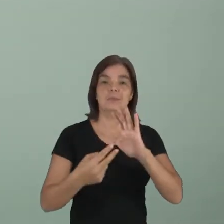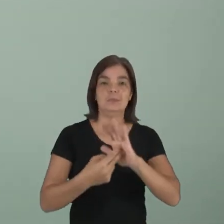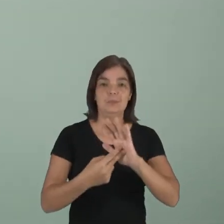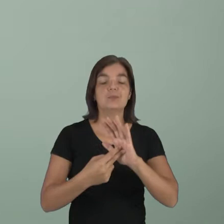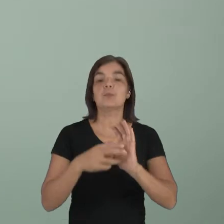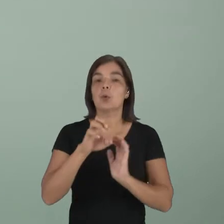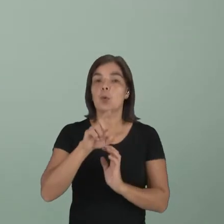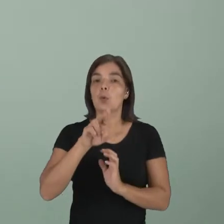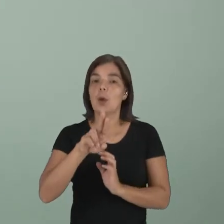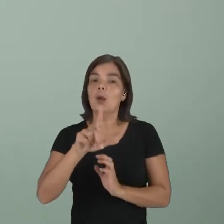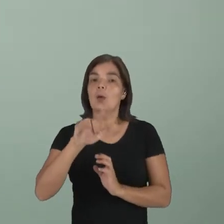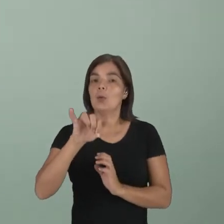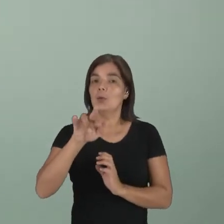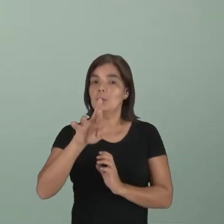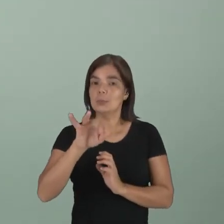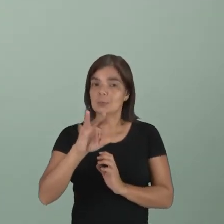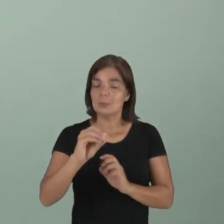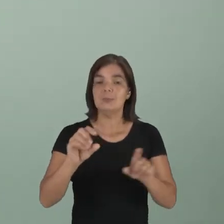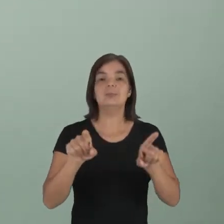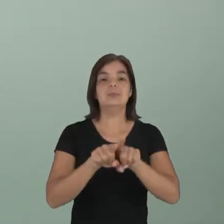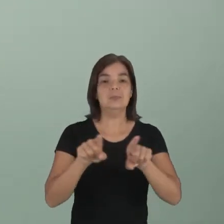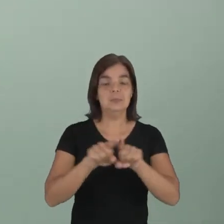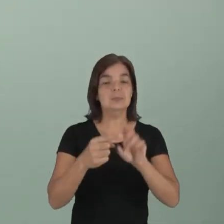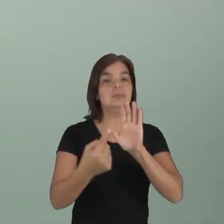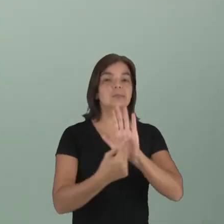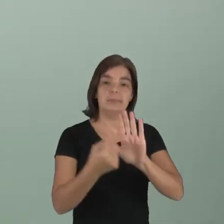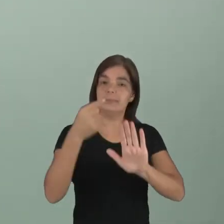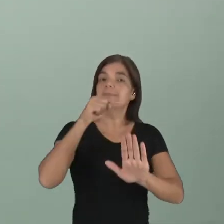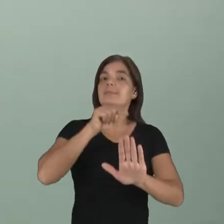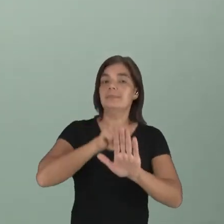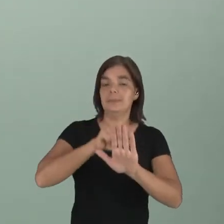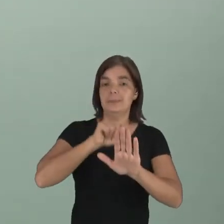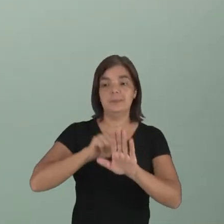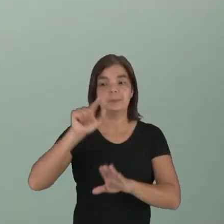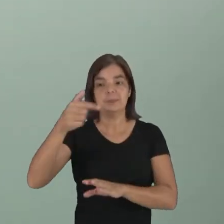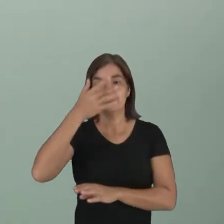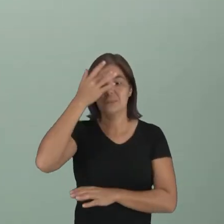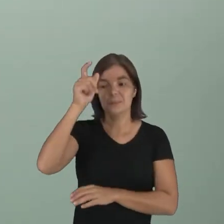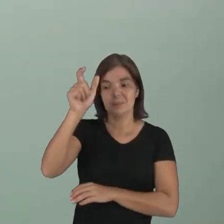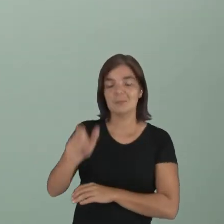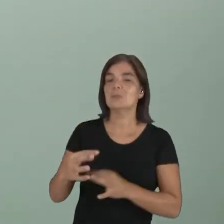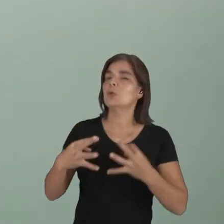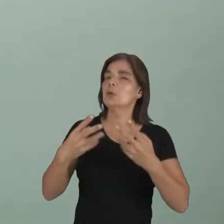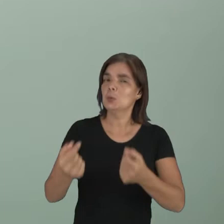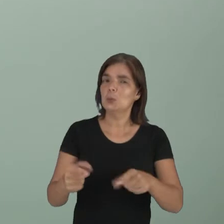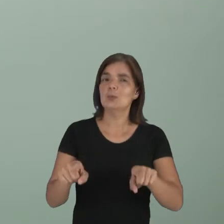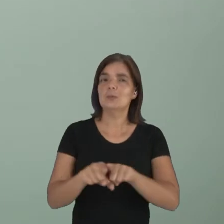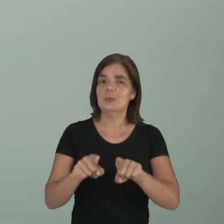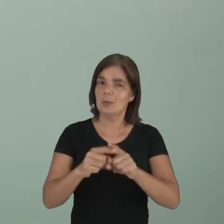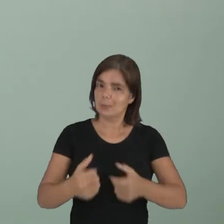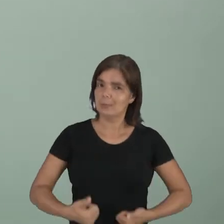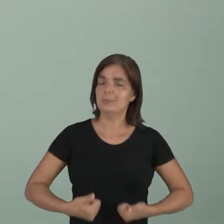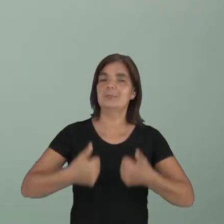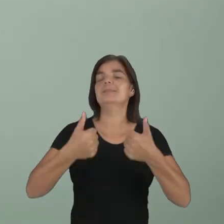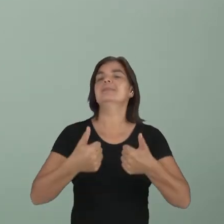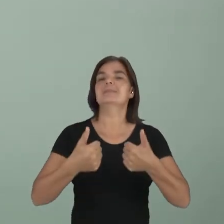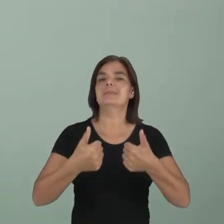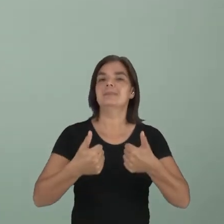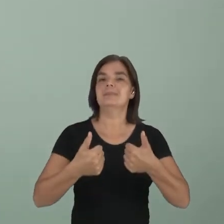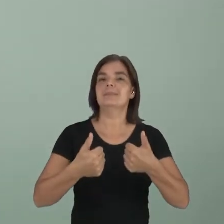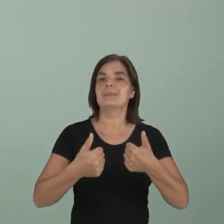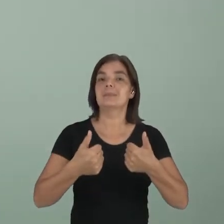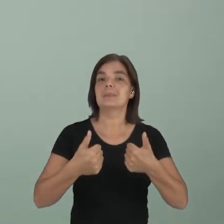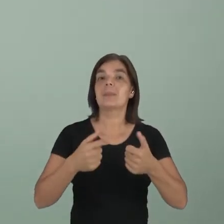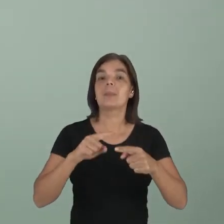eu lírico fala do interlocutor dizendo que essa outra pessoa é tudo para ela de maneira positiva. Quando